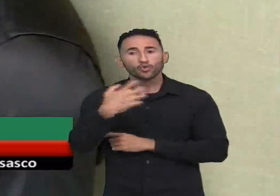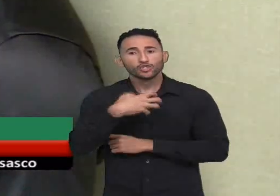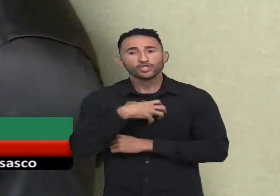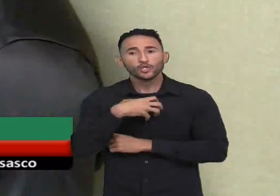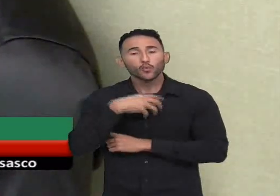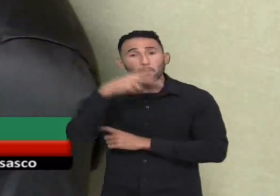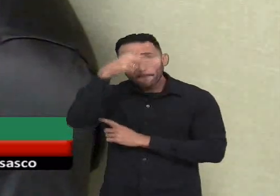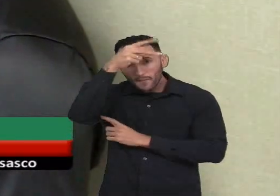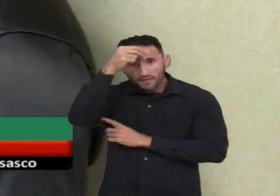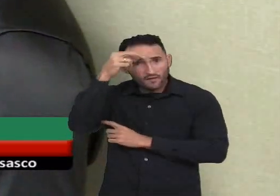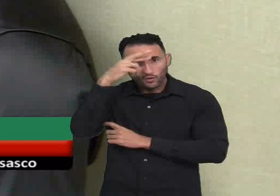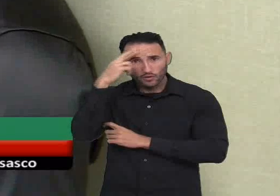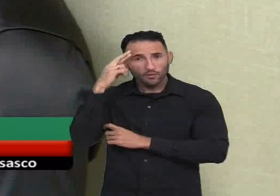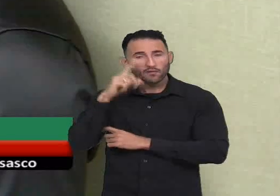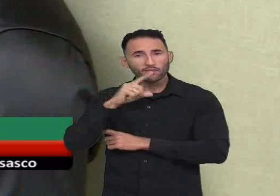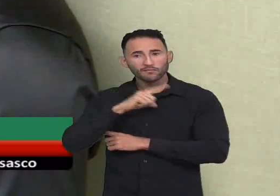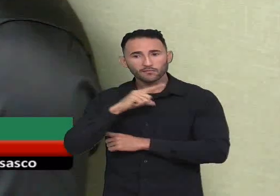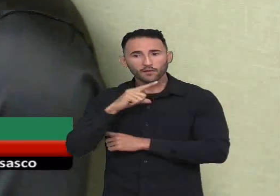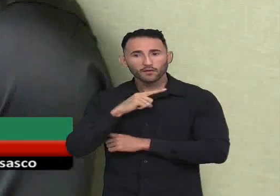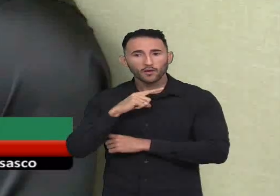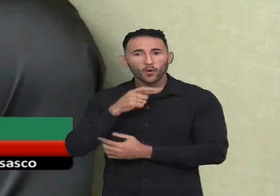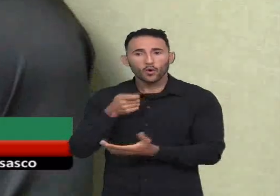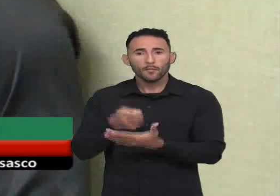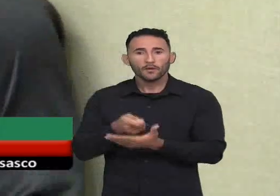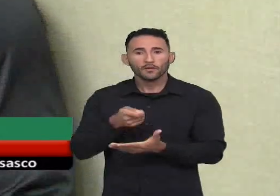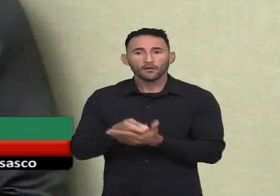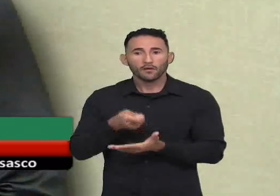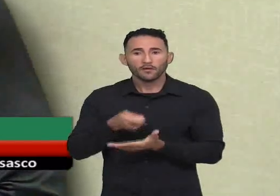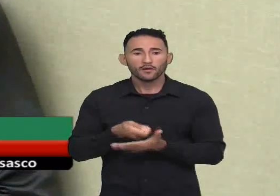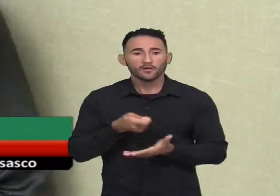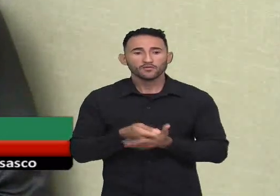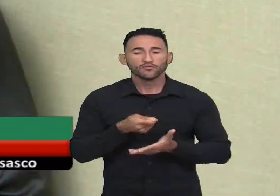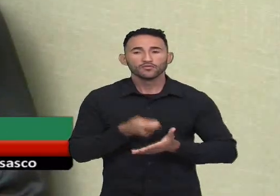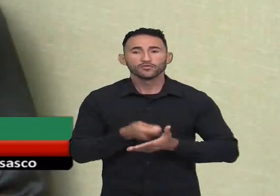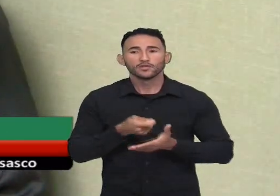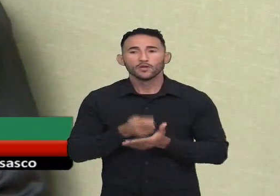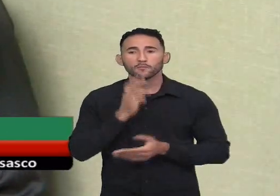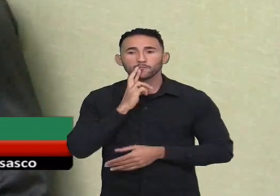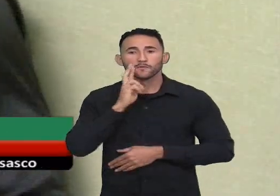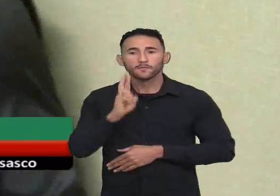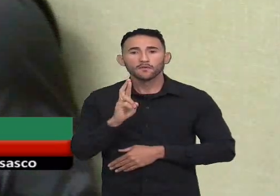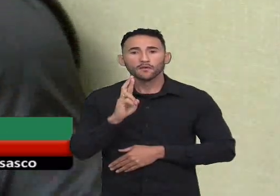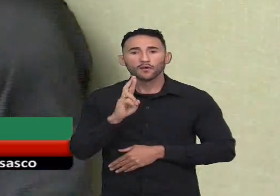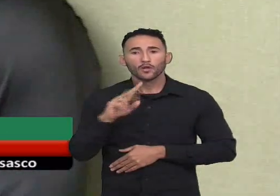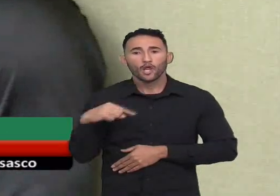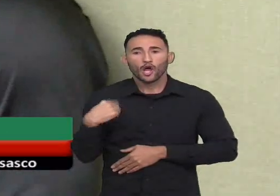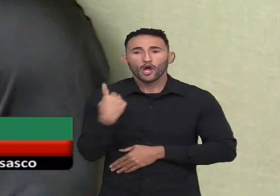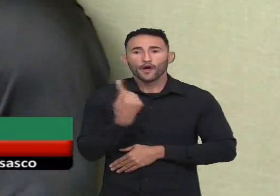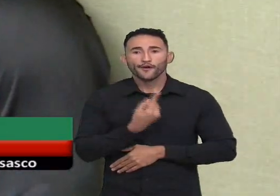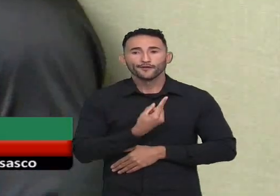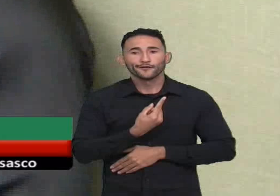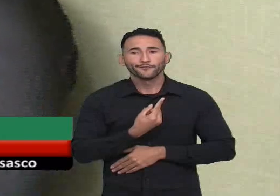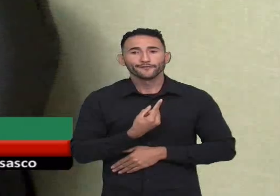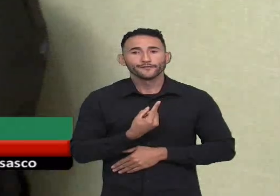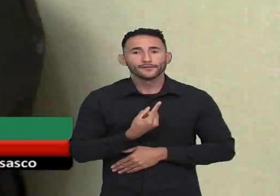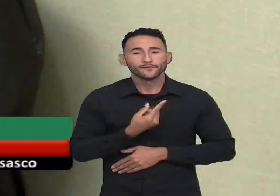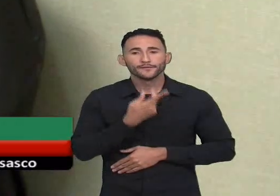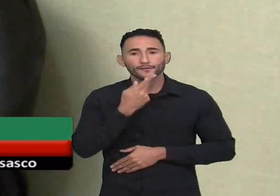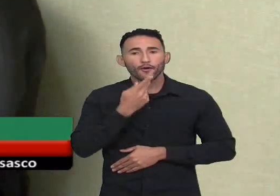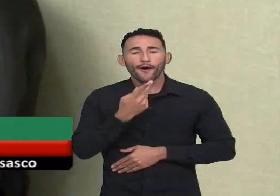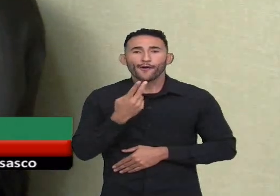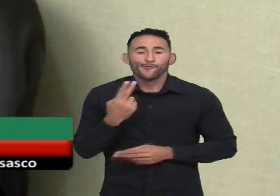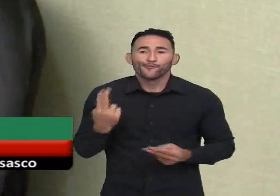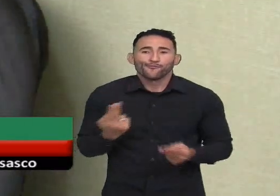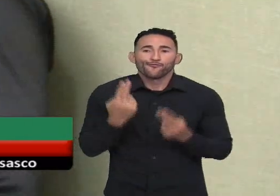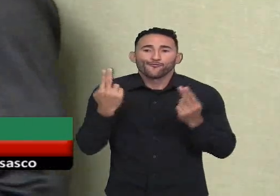tem obrigatoriedade, a Secretaria de Saúde tem obrigatoriedade de responder, a gente vai lá e coloca para não